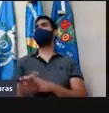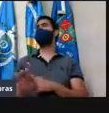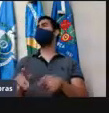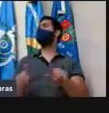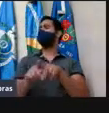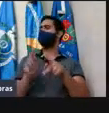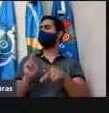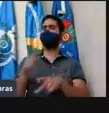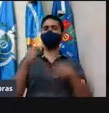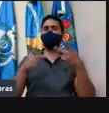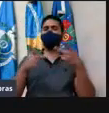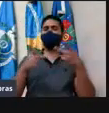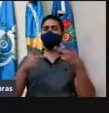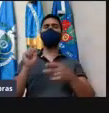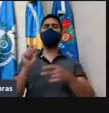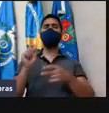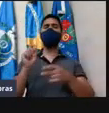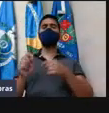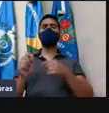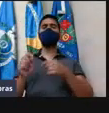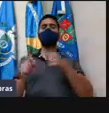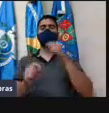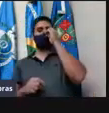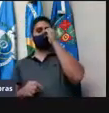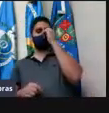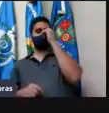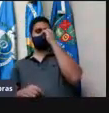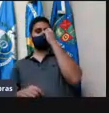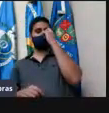sobre máquinas, sempre falei também sobre